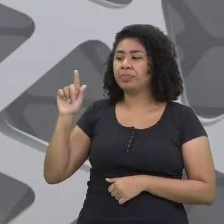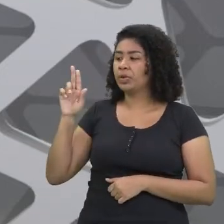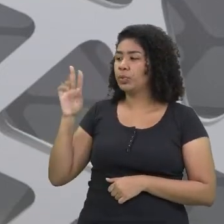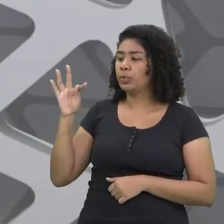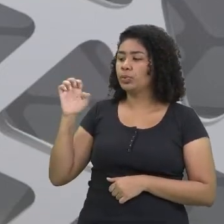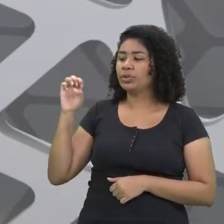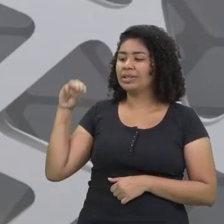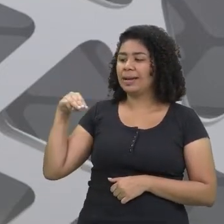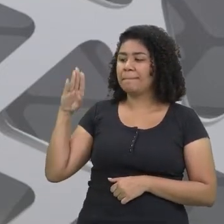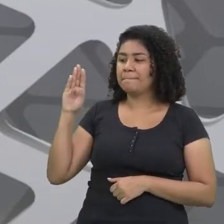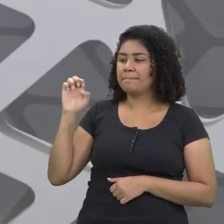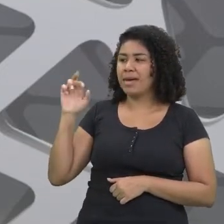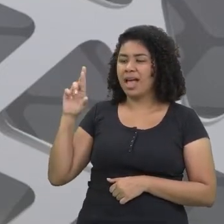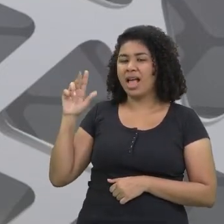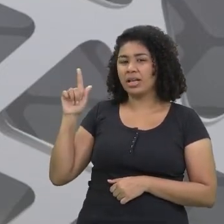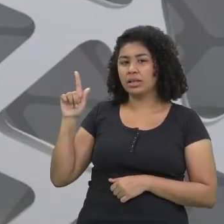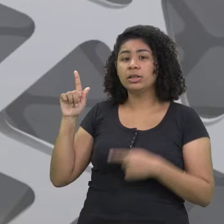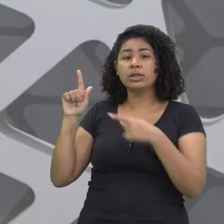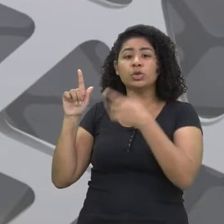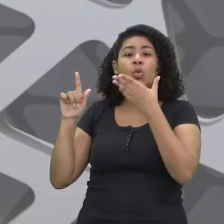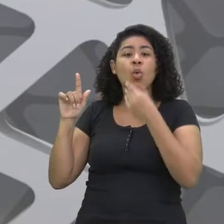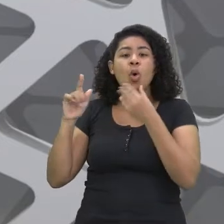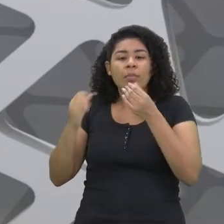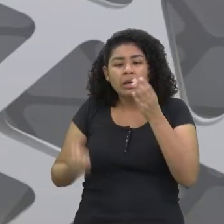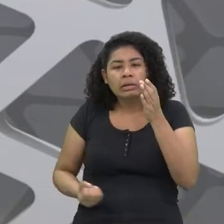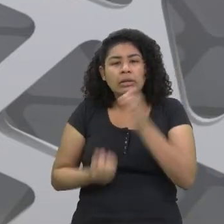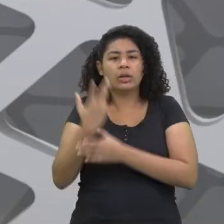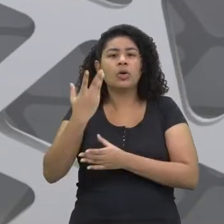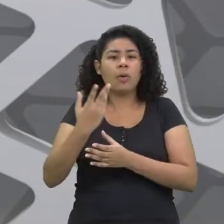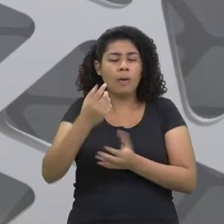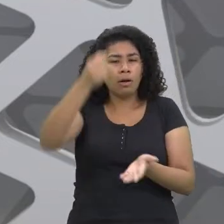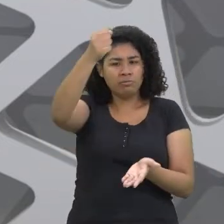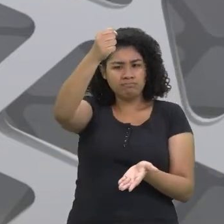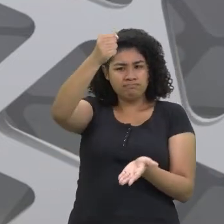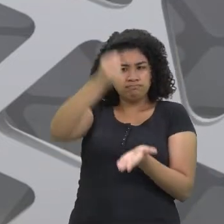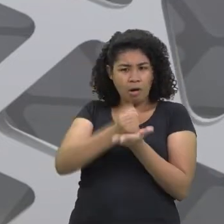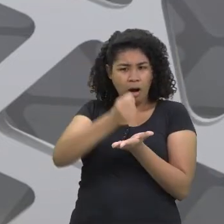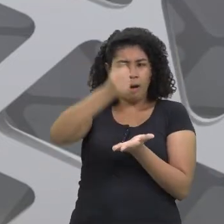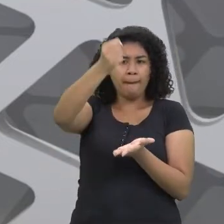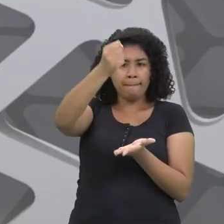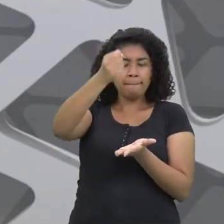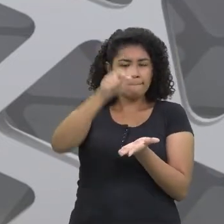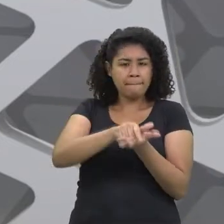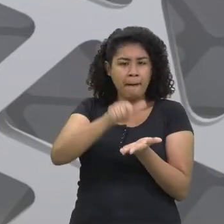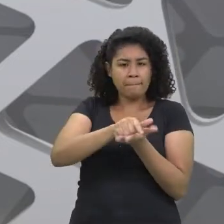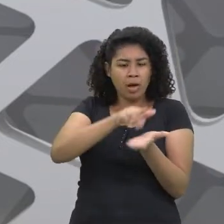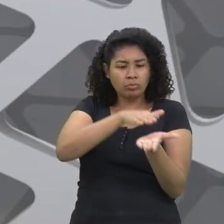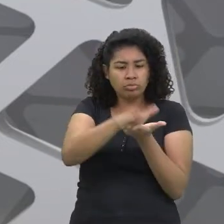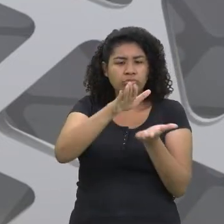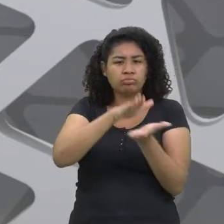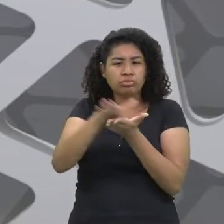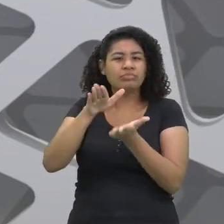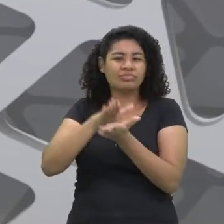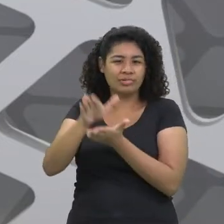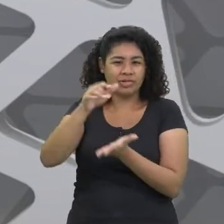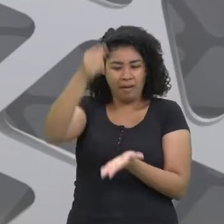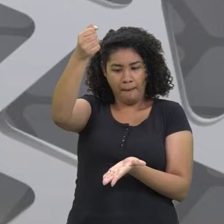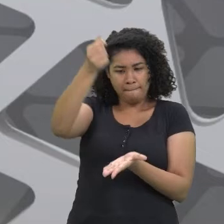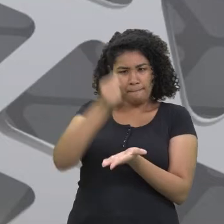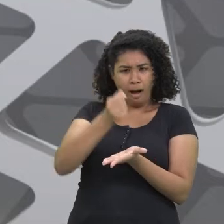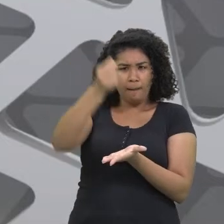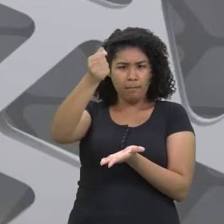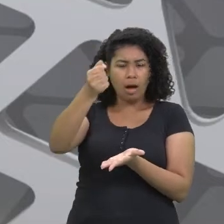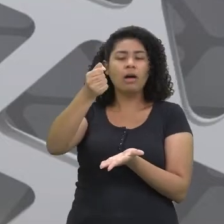forma de prensa ali, tá? Que a gente pode falar aqui no Ocidente, tá? No Ocidente, porque lá para o Oriente, na China, por